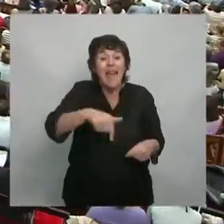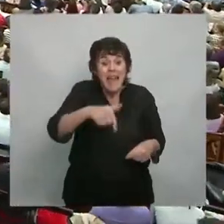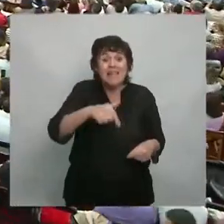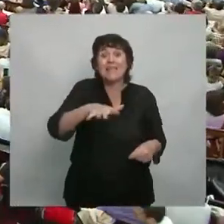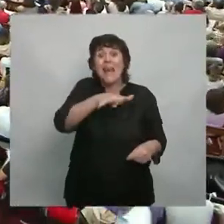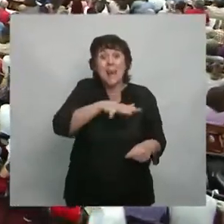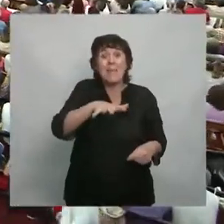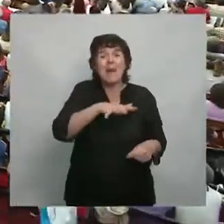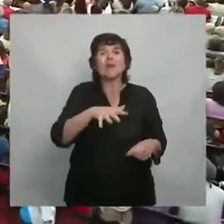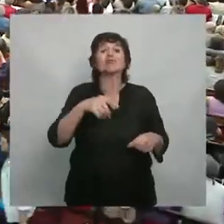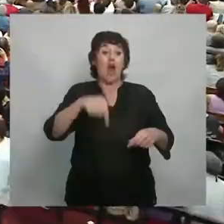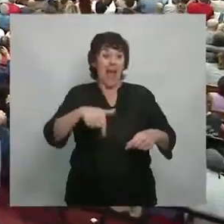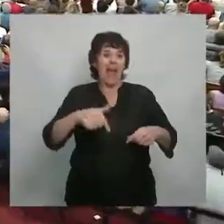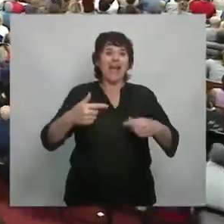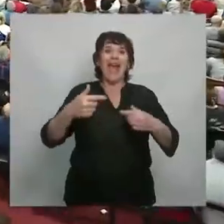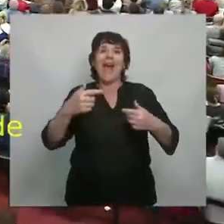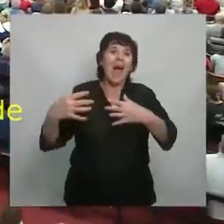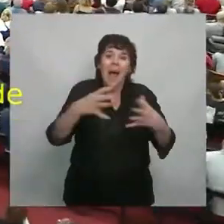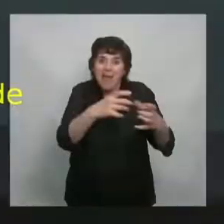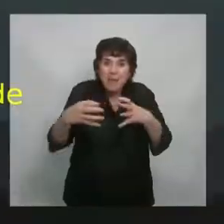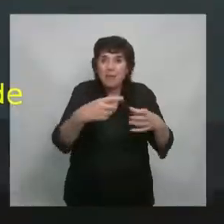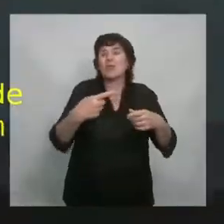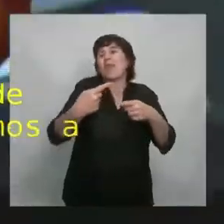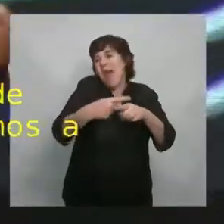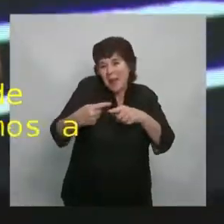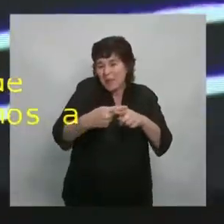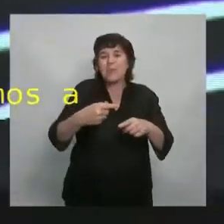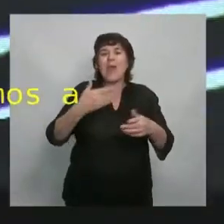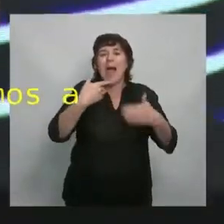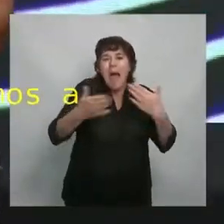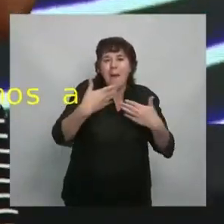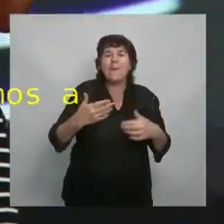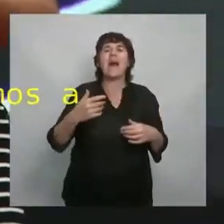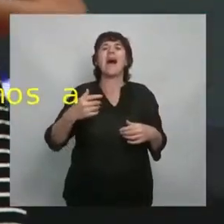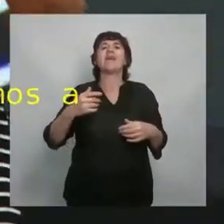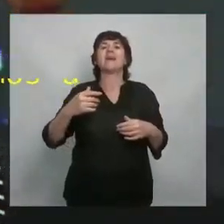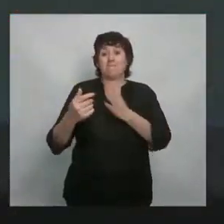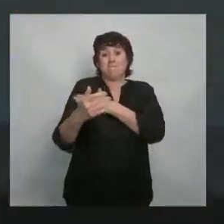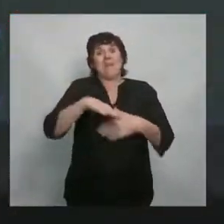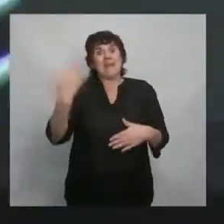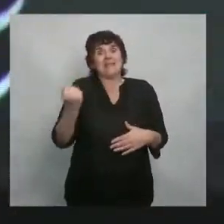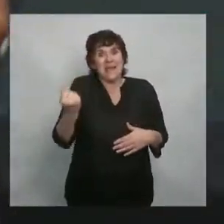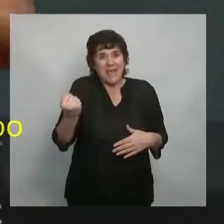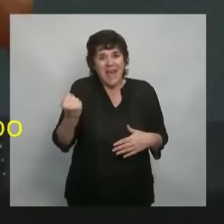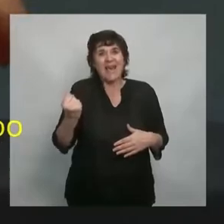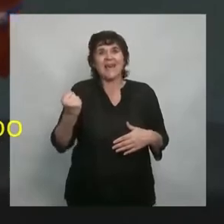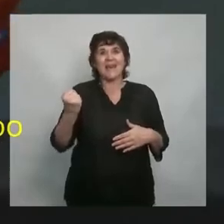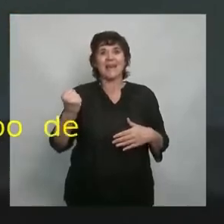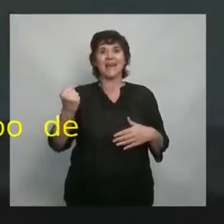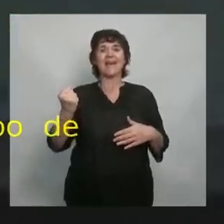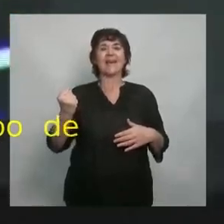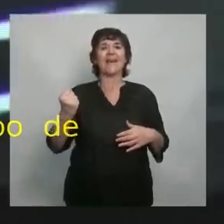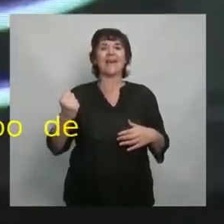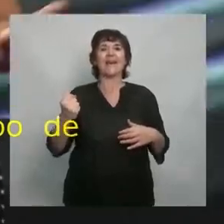nós teremos, essa mesa, as relações de poder, o campo da esquerda, nós precisamos rever. Até que